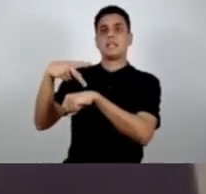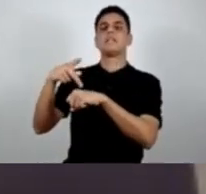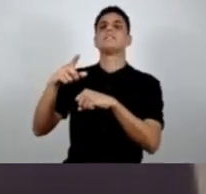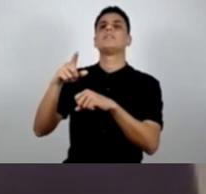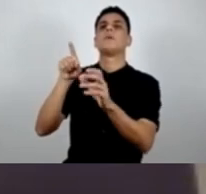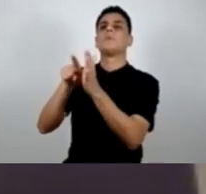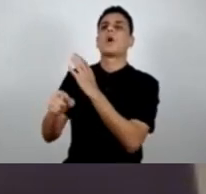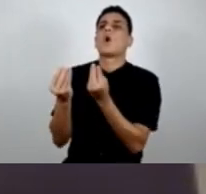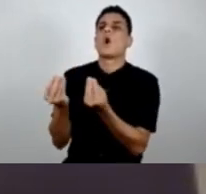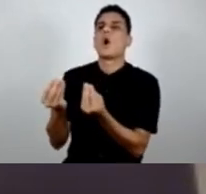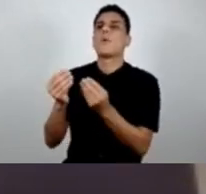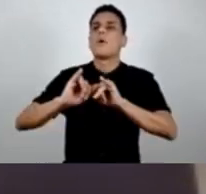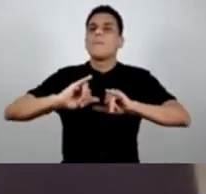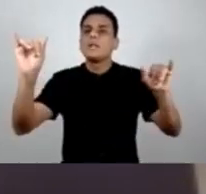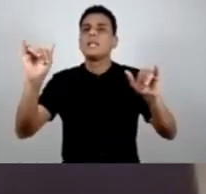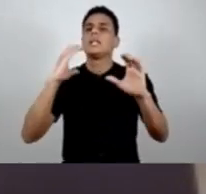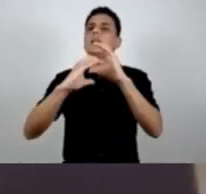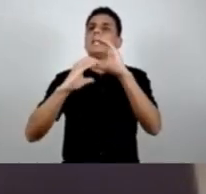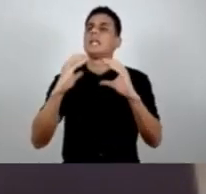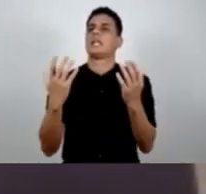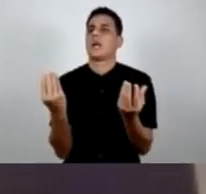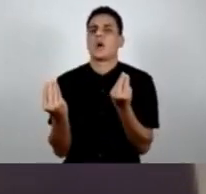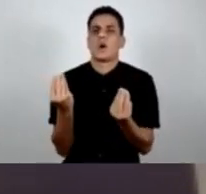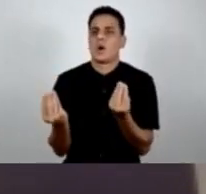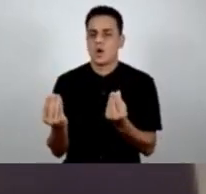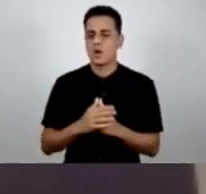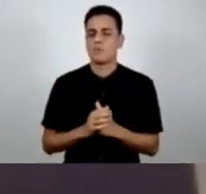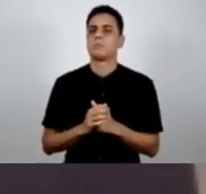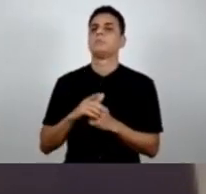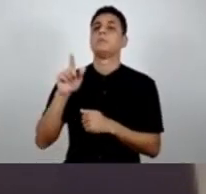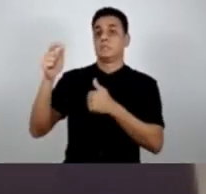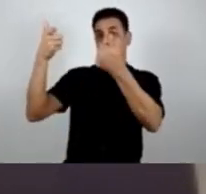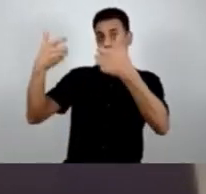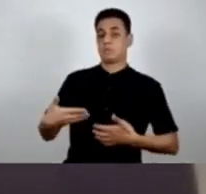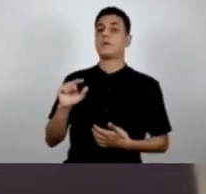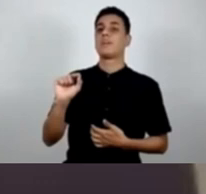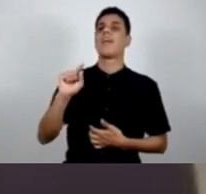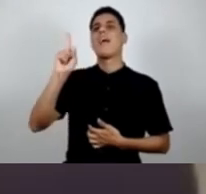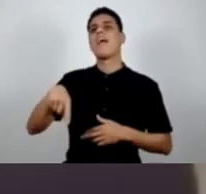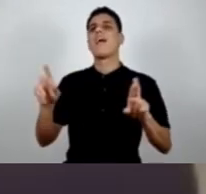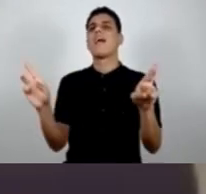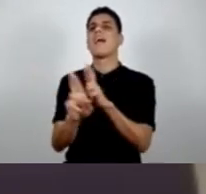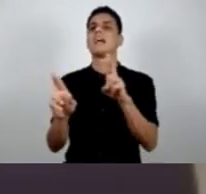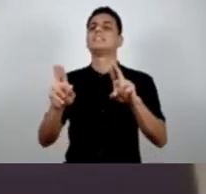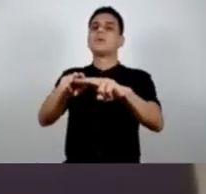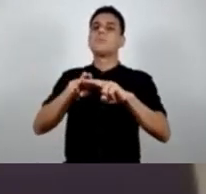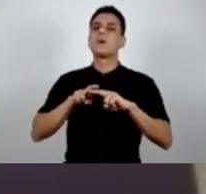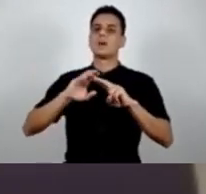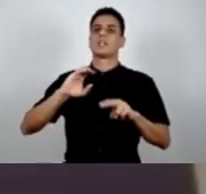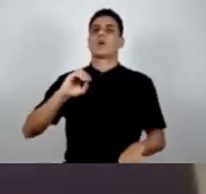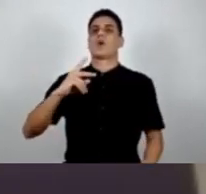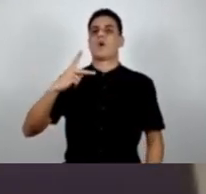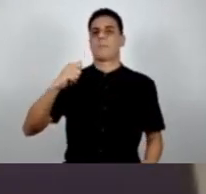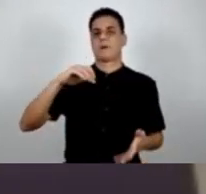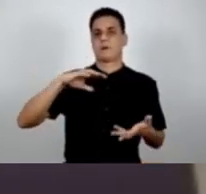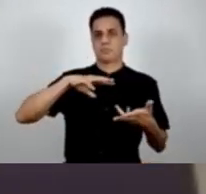comunicaram os protestos de 2013, a maioria me diz que foi pela relação com a Copa do Mundo. Quando eu perguntei por quê,